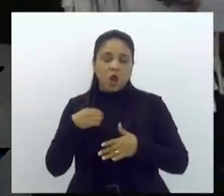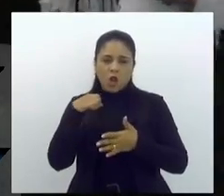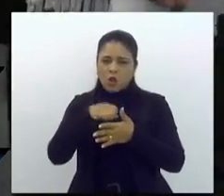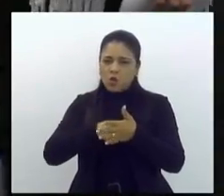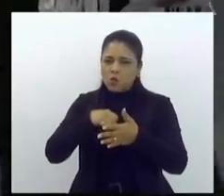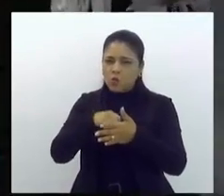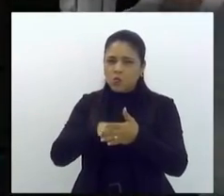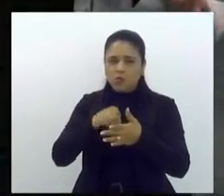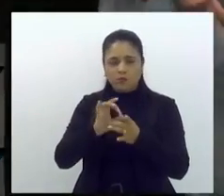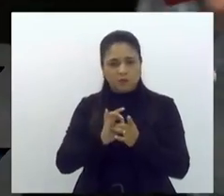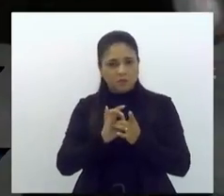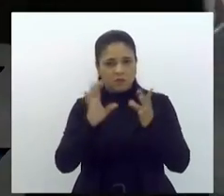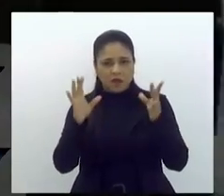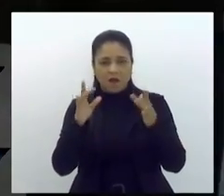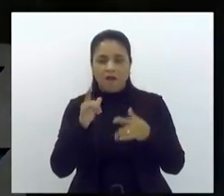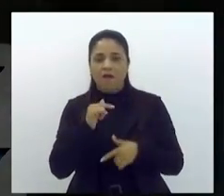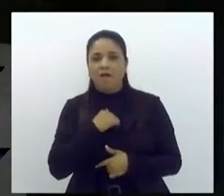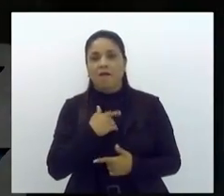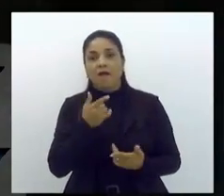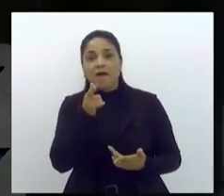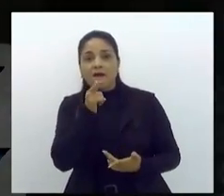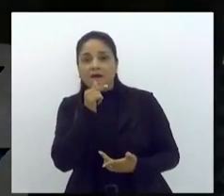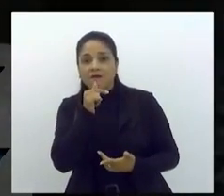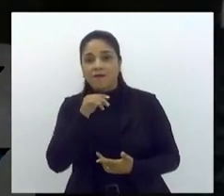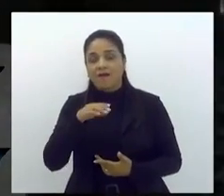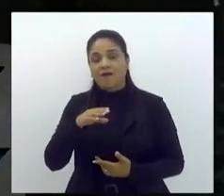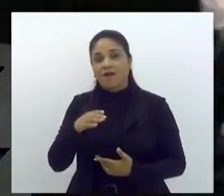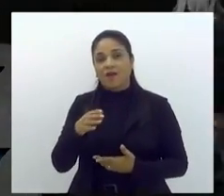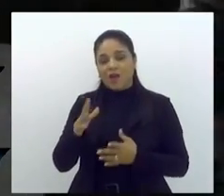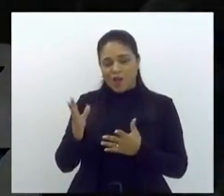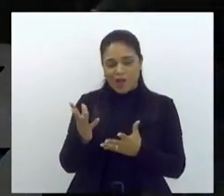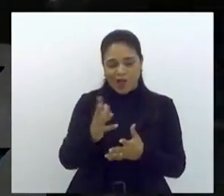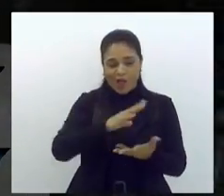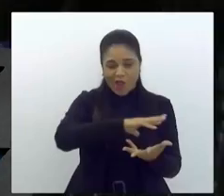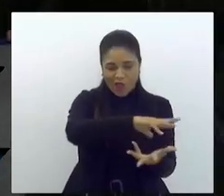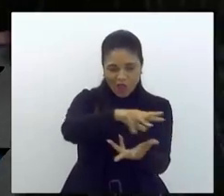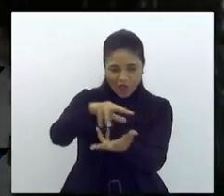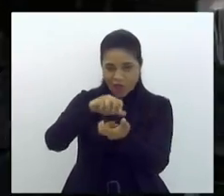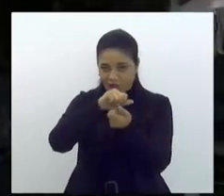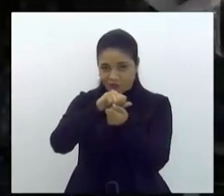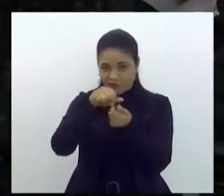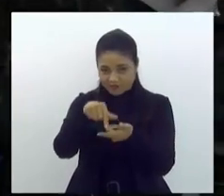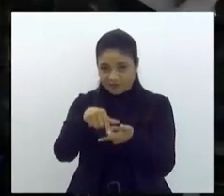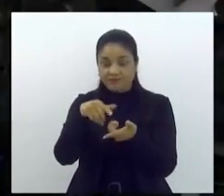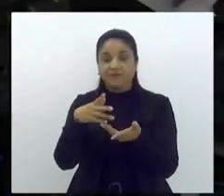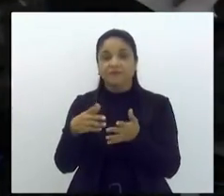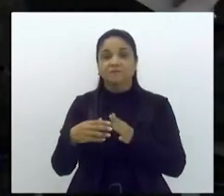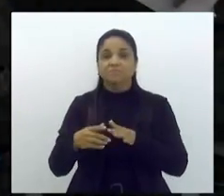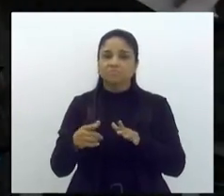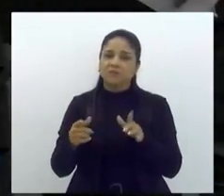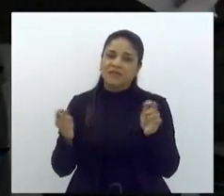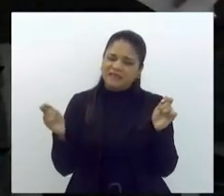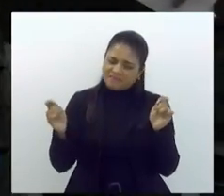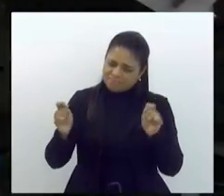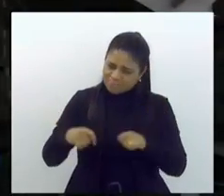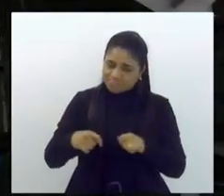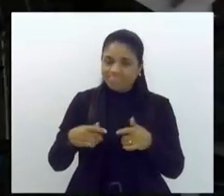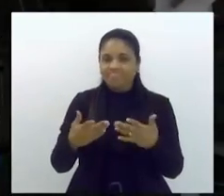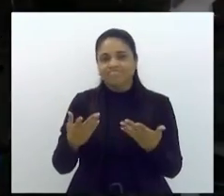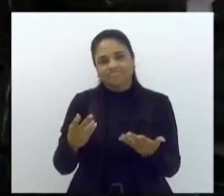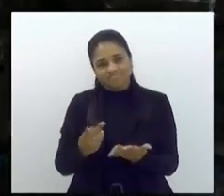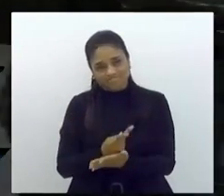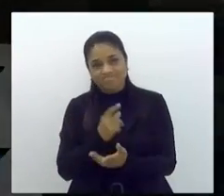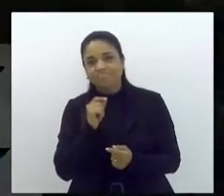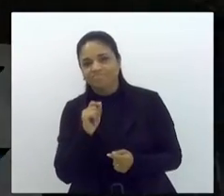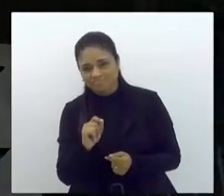agroecológica então é inacreditável que se parta para brutalidade né